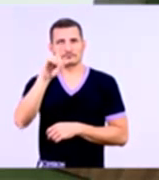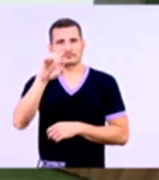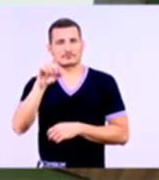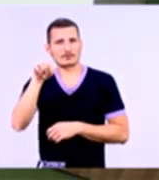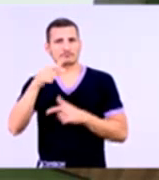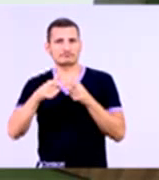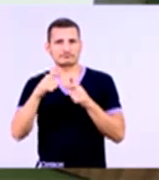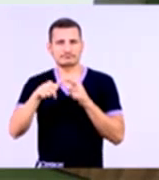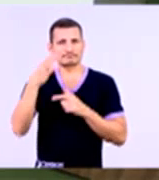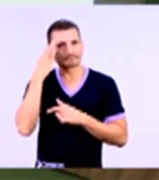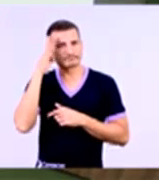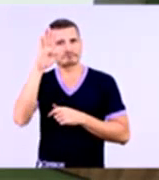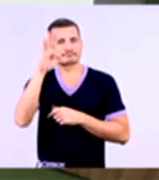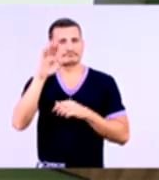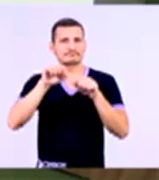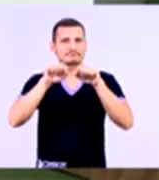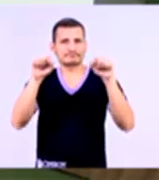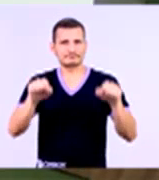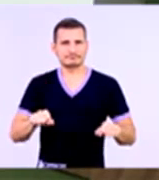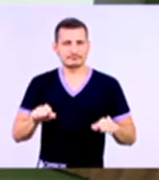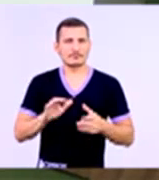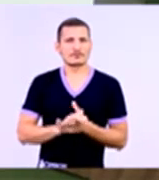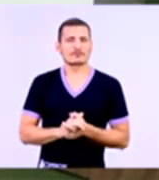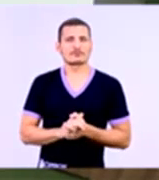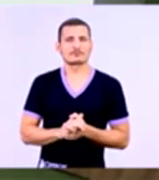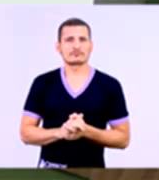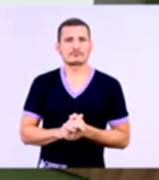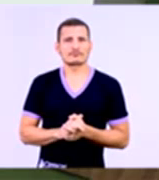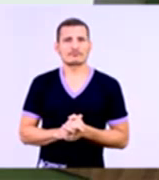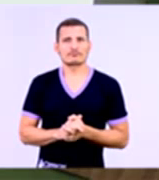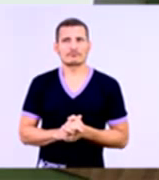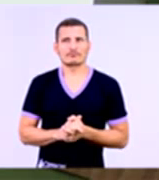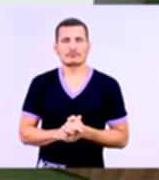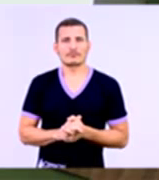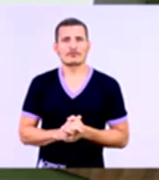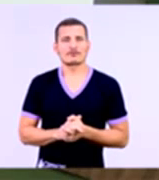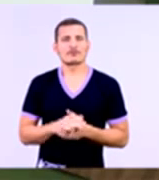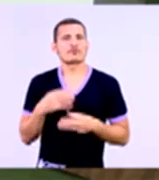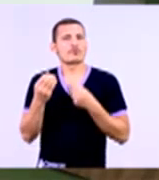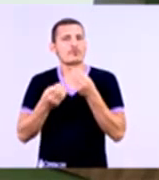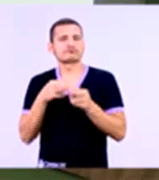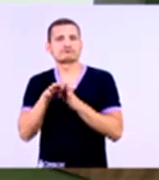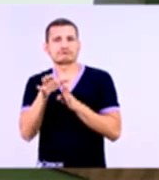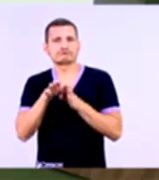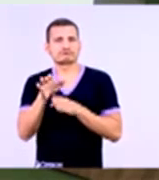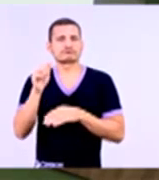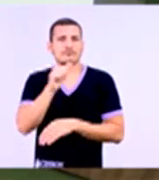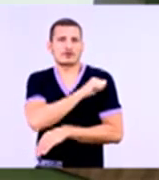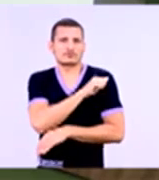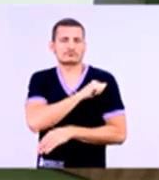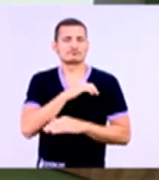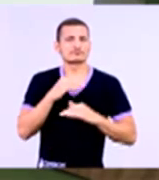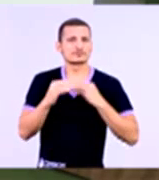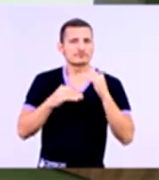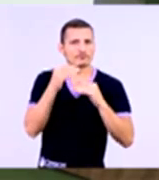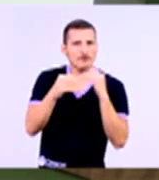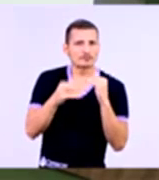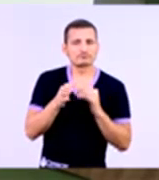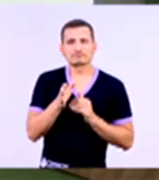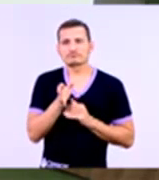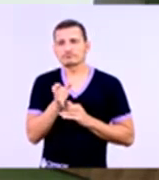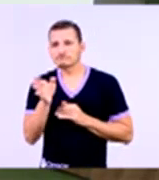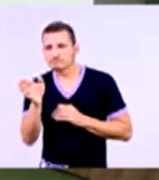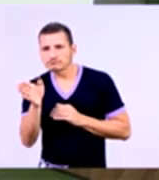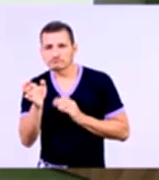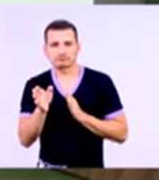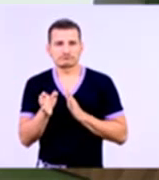de sistema. Qual é o alerta que nós temos que dar para os nossos alunos? Olha, o desenvolvimento ele tem que ir por essa linha, por aquela linha. Eles